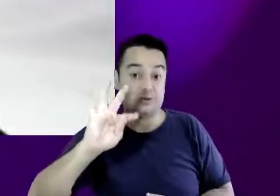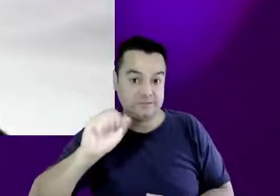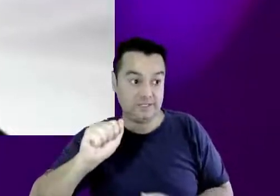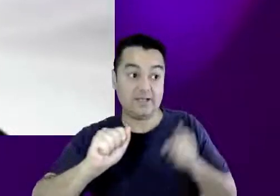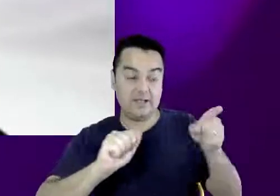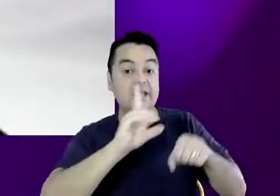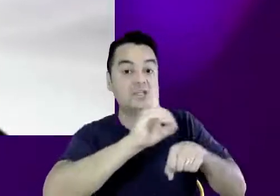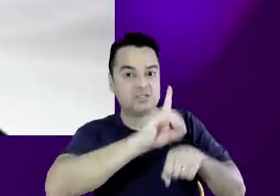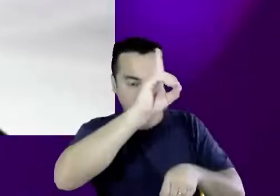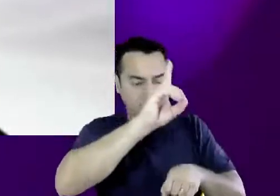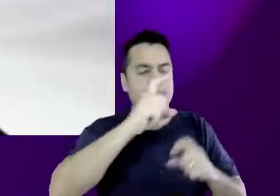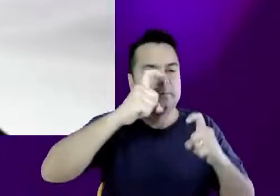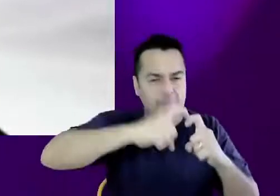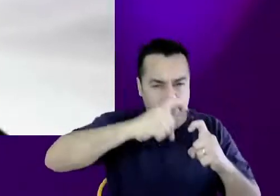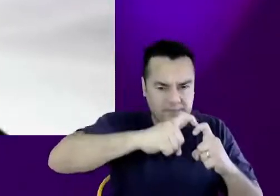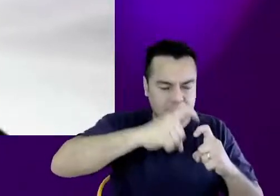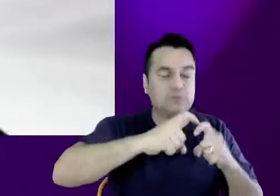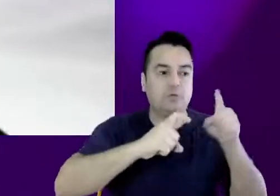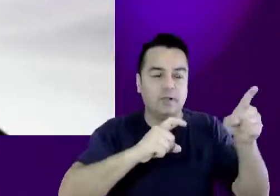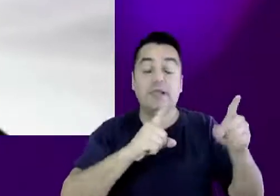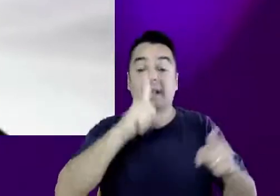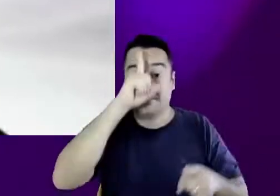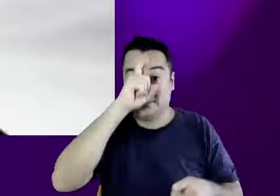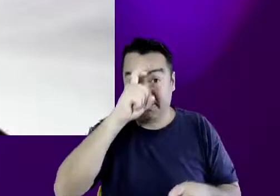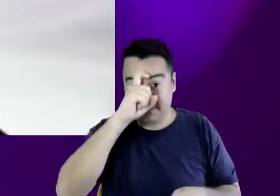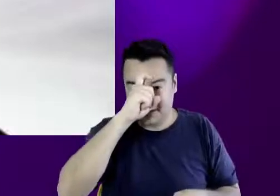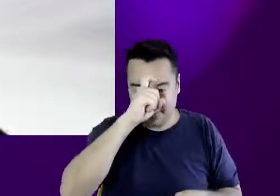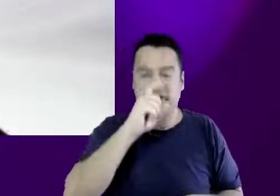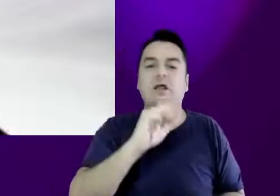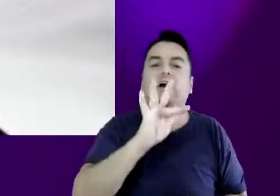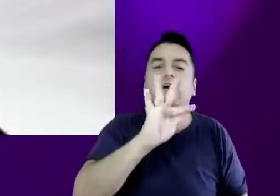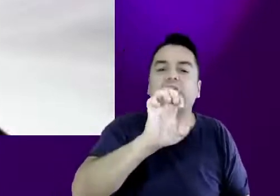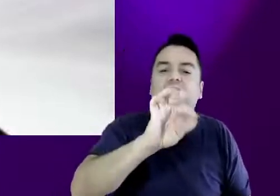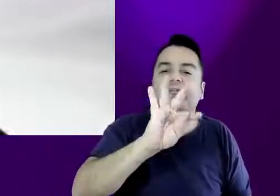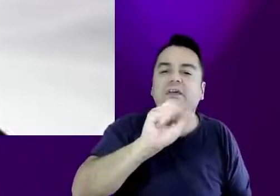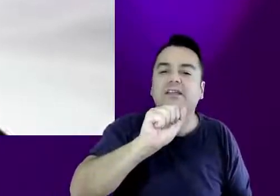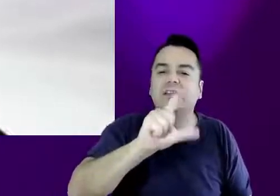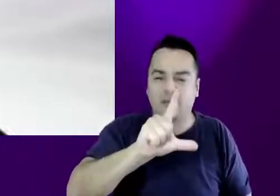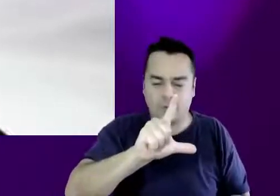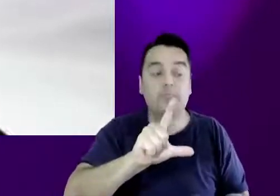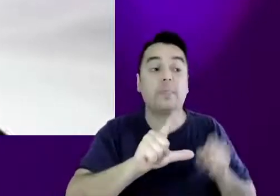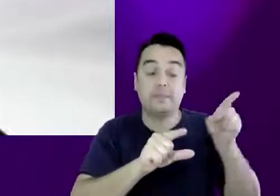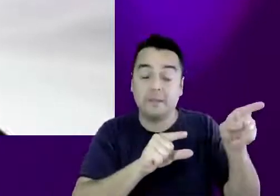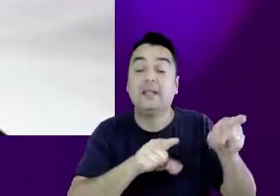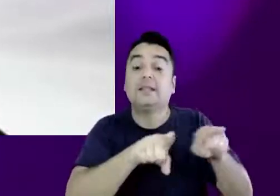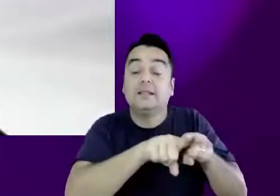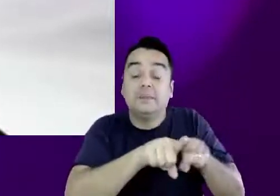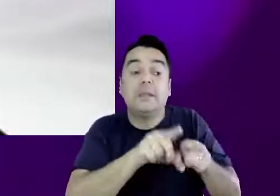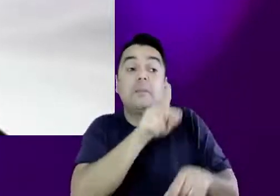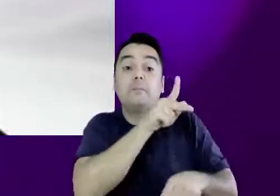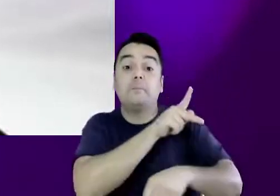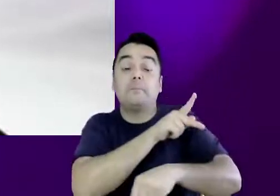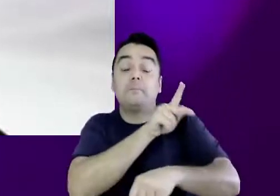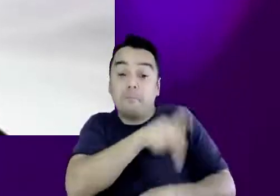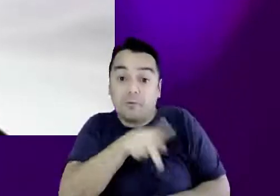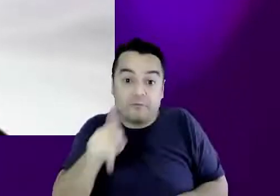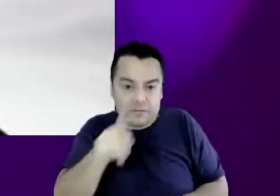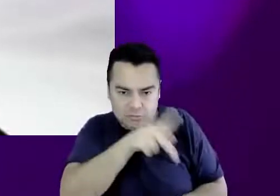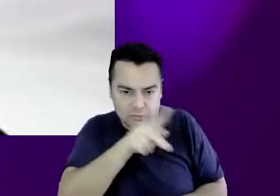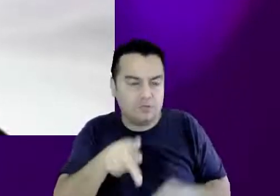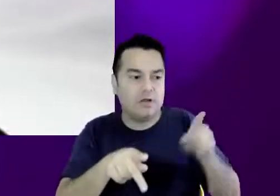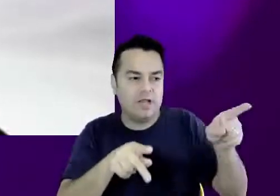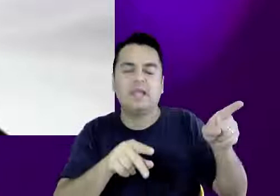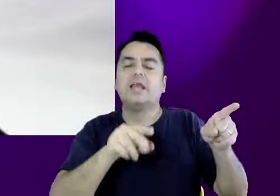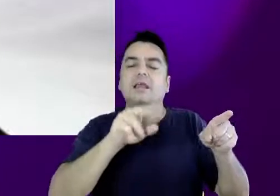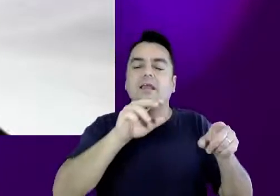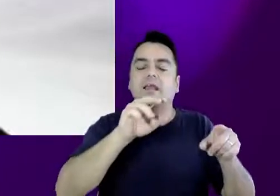de Medicina Fetal Gold Coast University Hospital e professor de obstetrícia e ginecologia da Griffith University, e ele